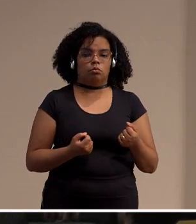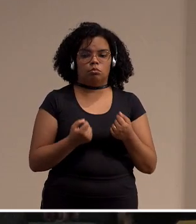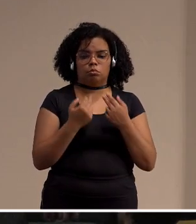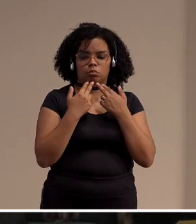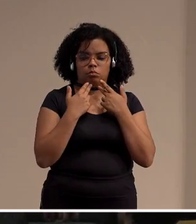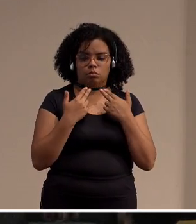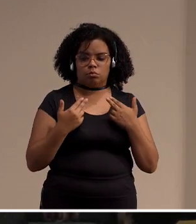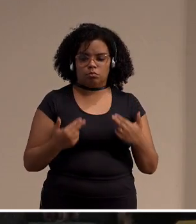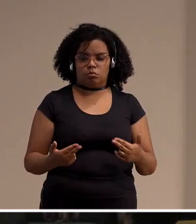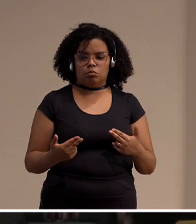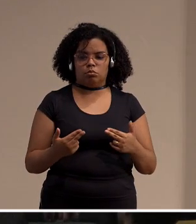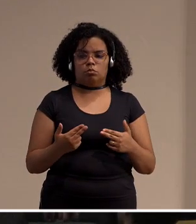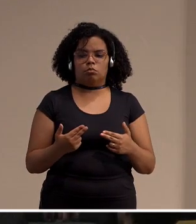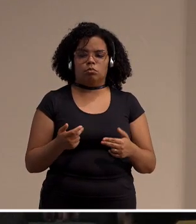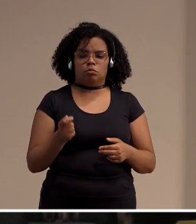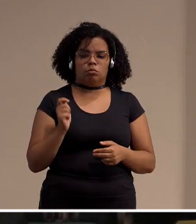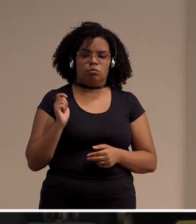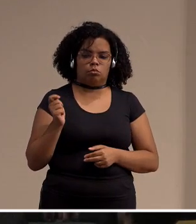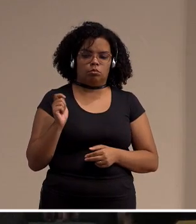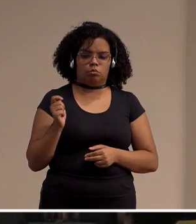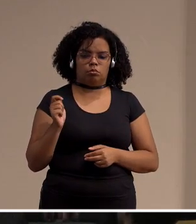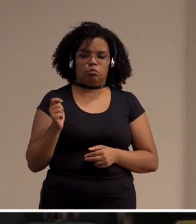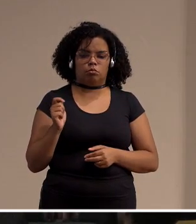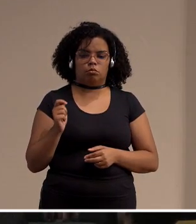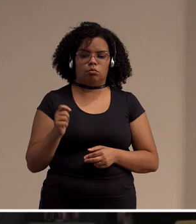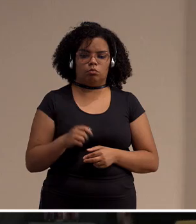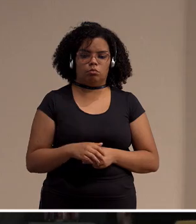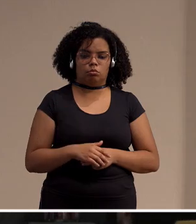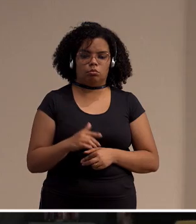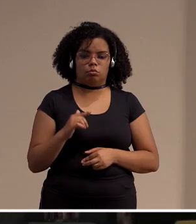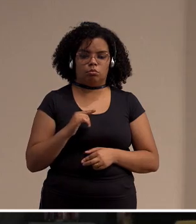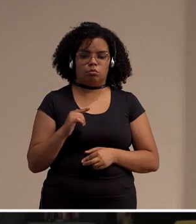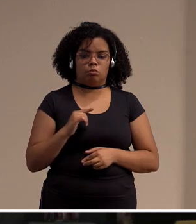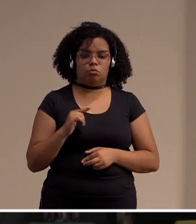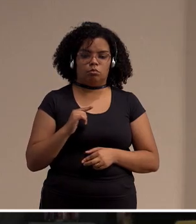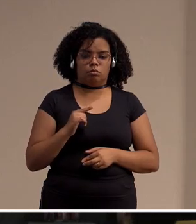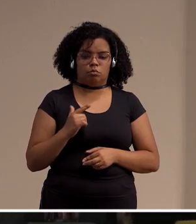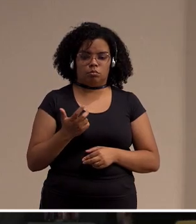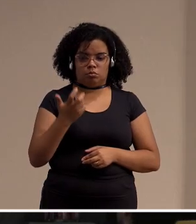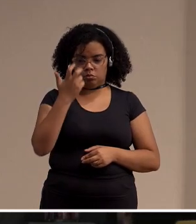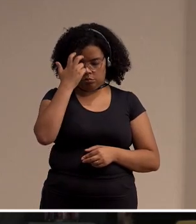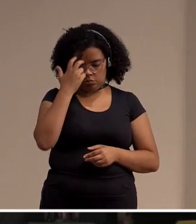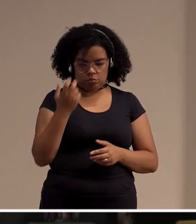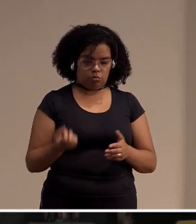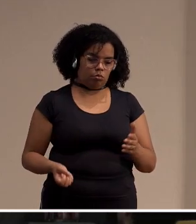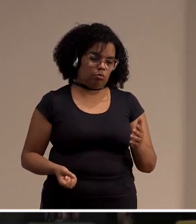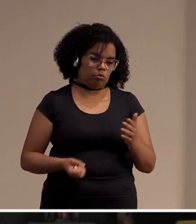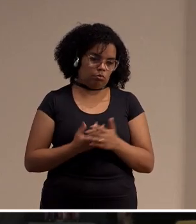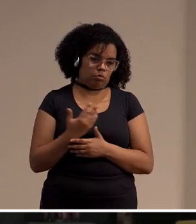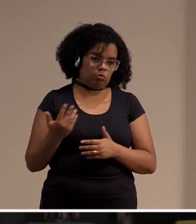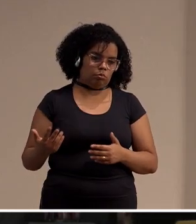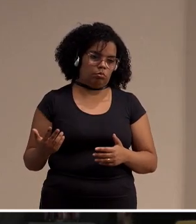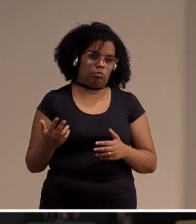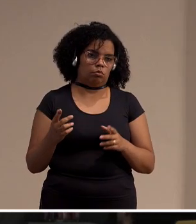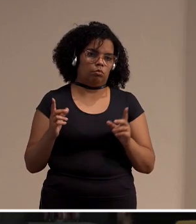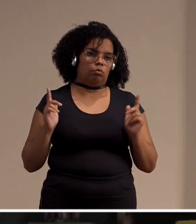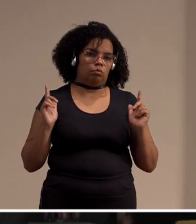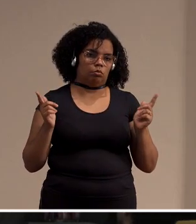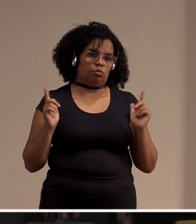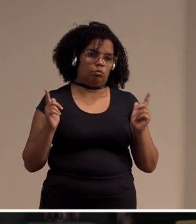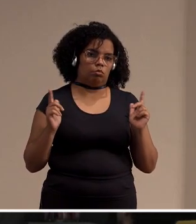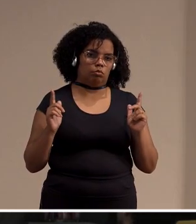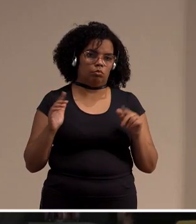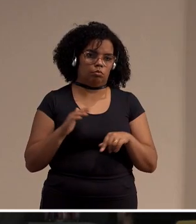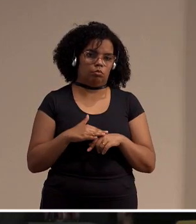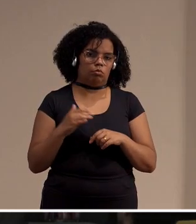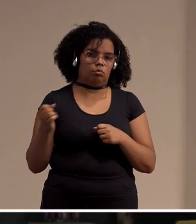momento que a direita tem maior criatividade e uma retórica de rebeldia que é muito mais potente que a esquerda. Acho que